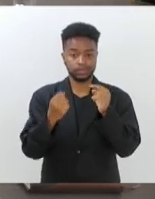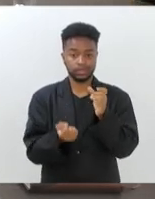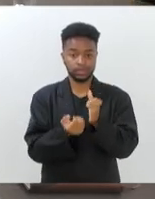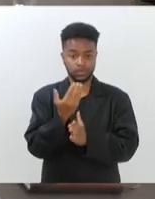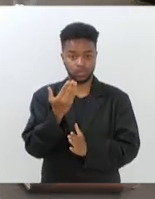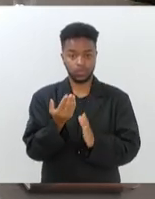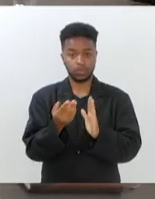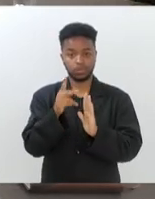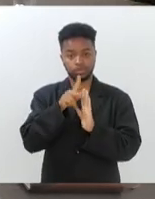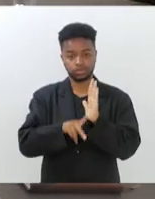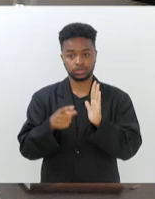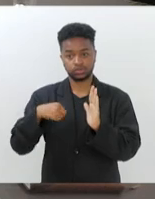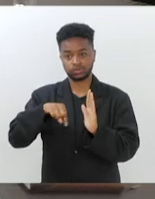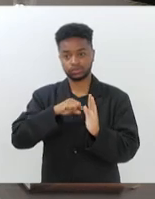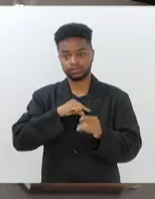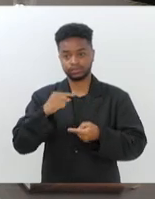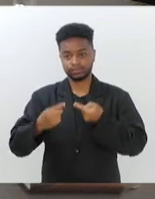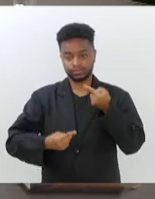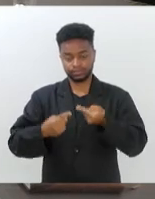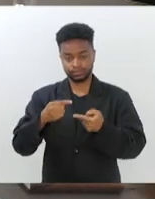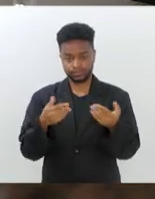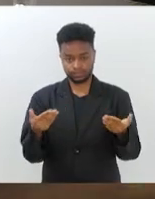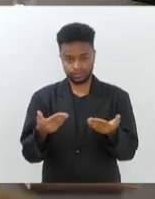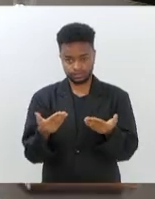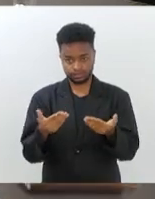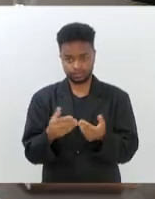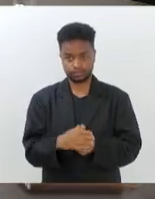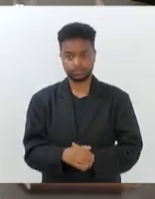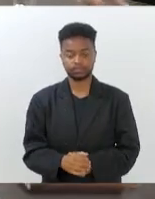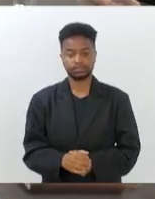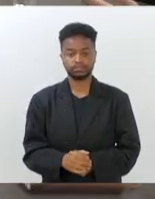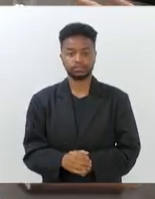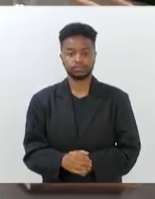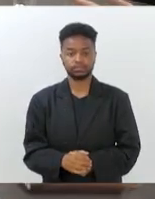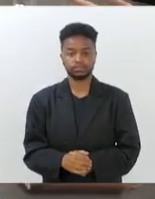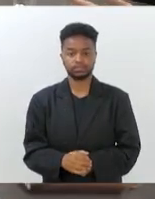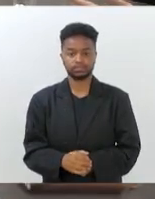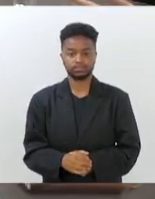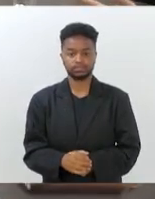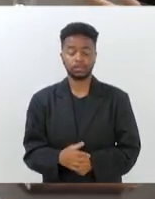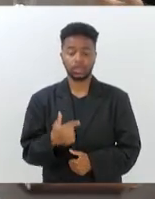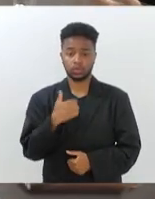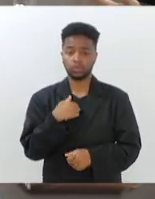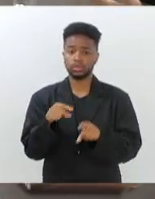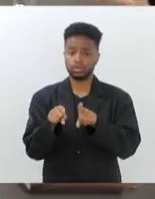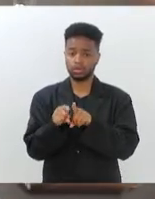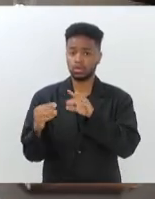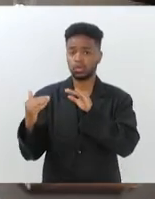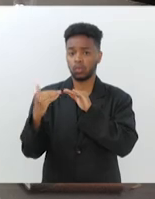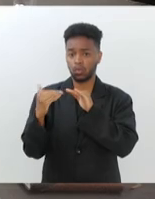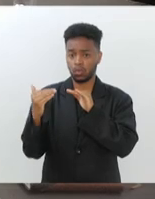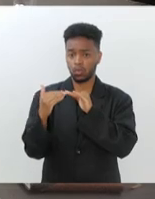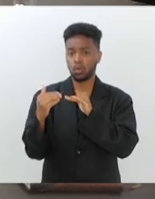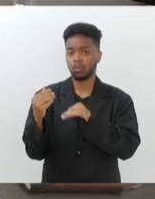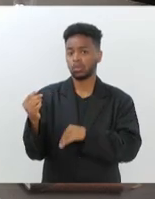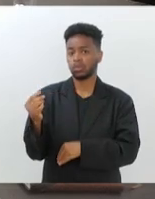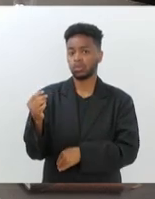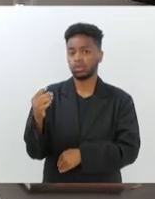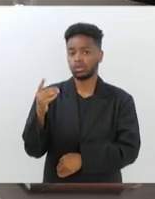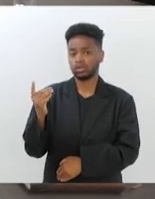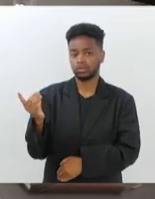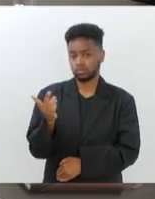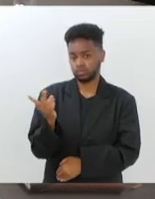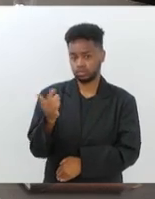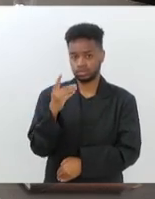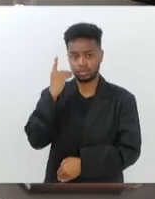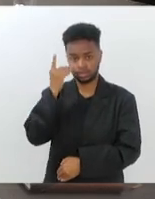projeto que tá sendo discutido aqui eh dizer que eu também me filio as questões levantadas pelo Deputado Vinícius